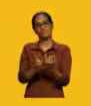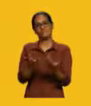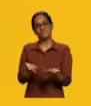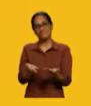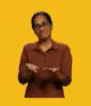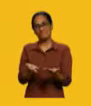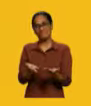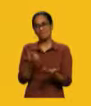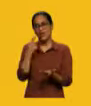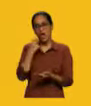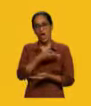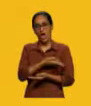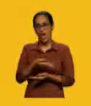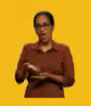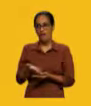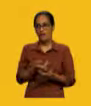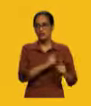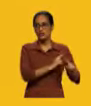isso aqui eu formei